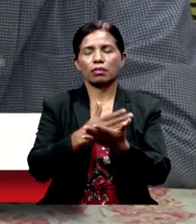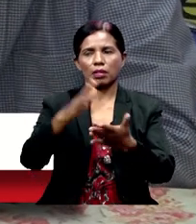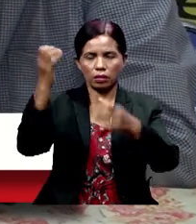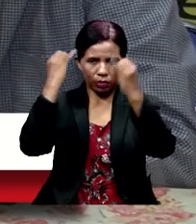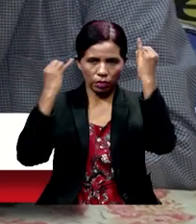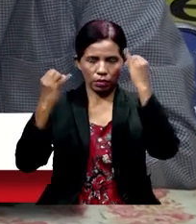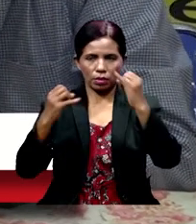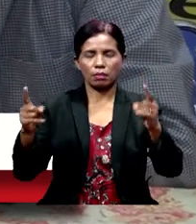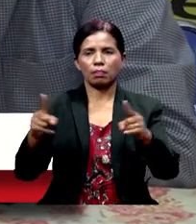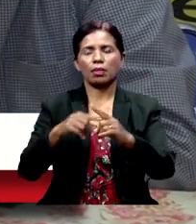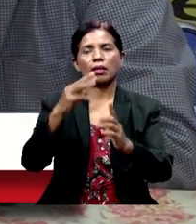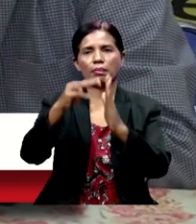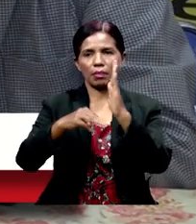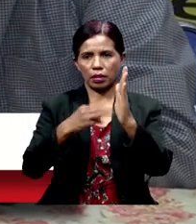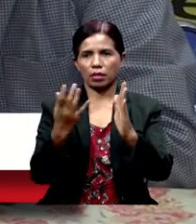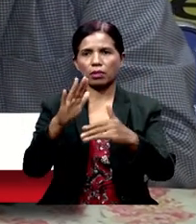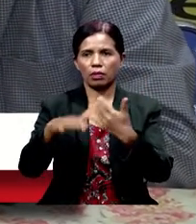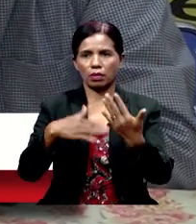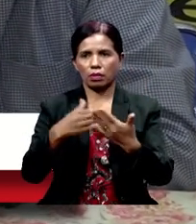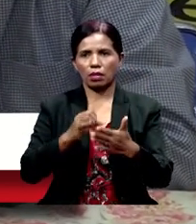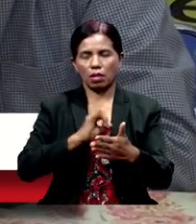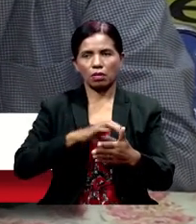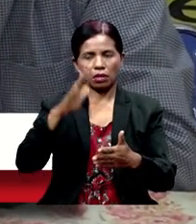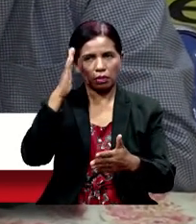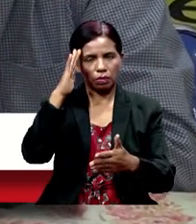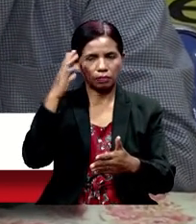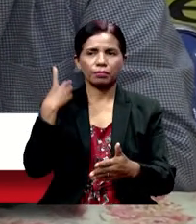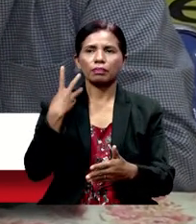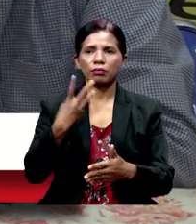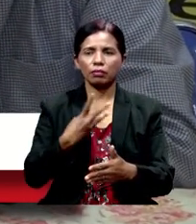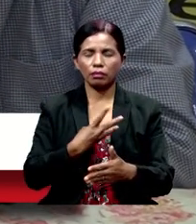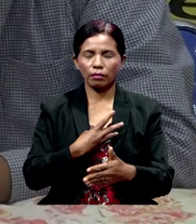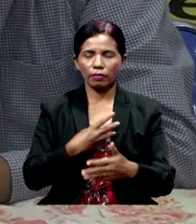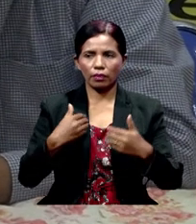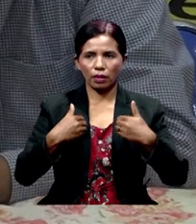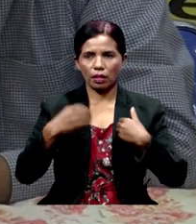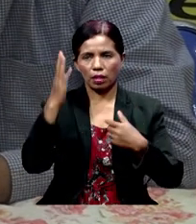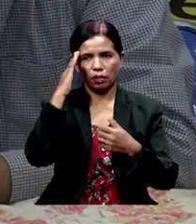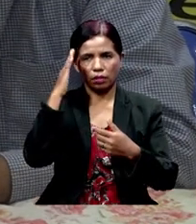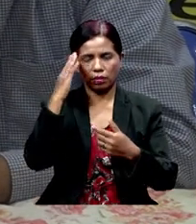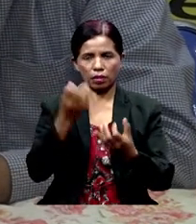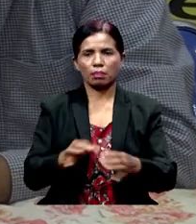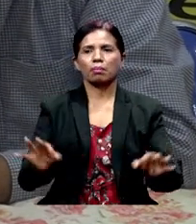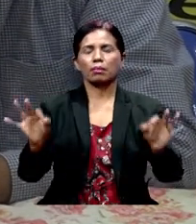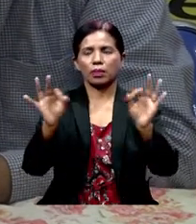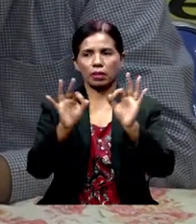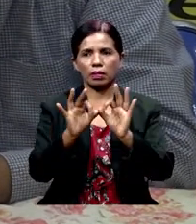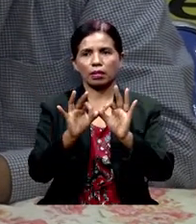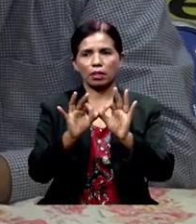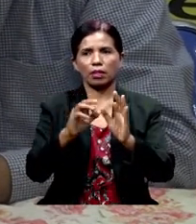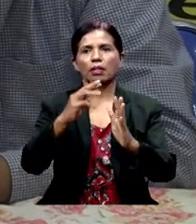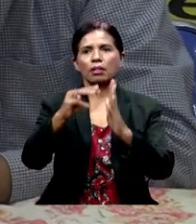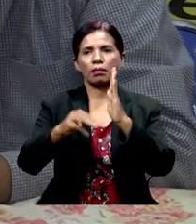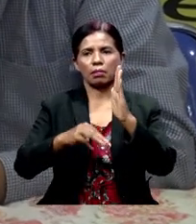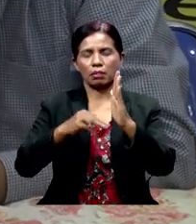da instituição Media, Sira. A noite minha intenção principal é a média